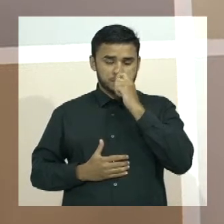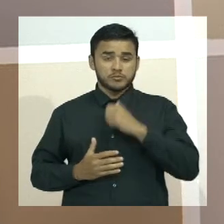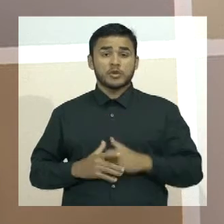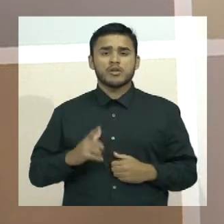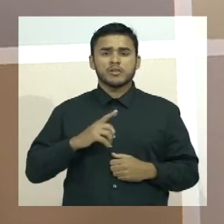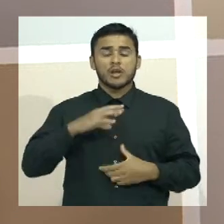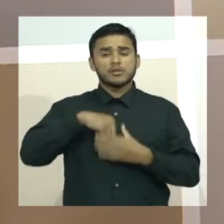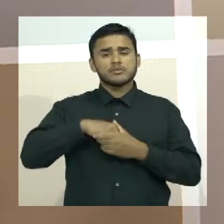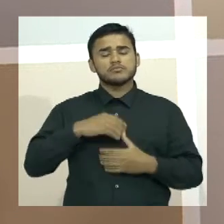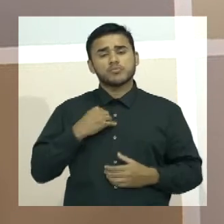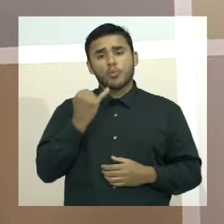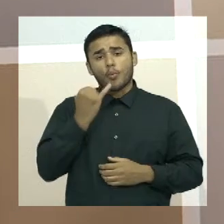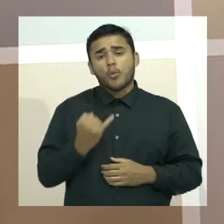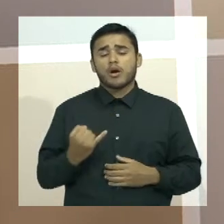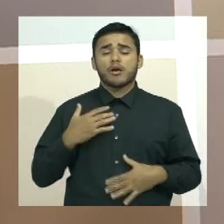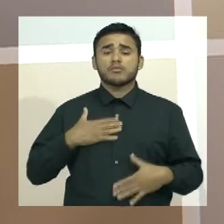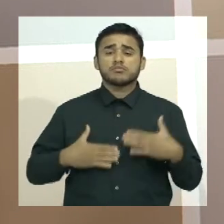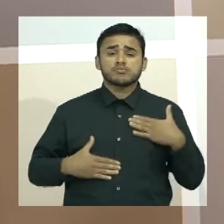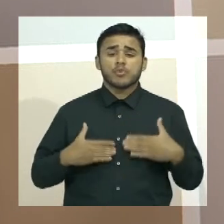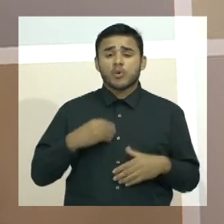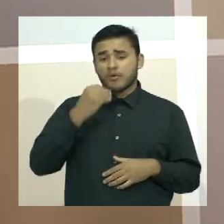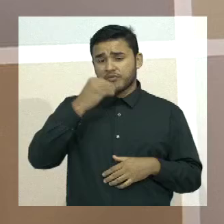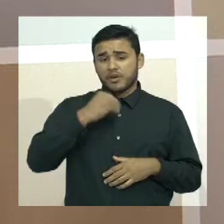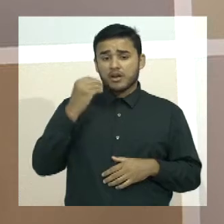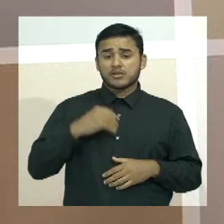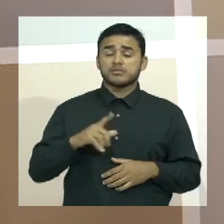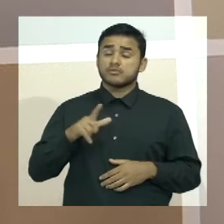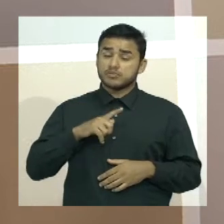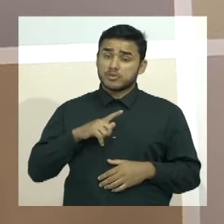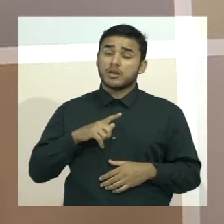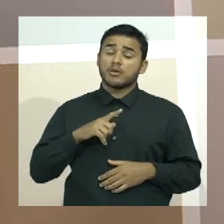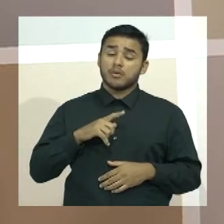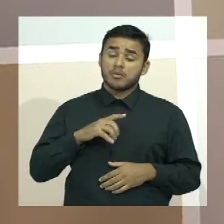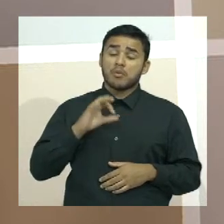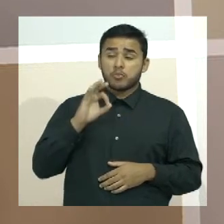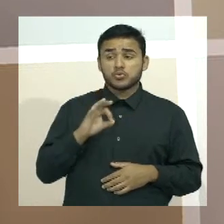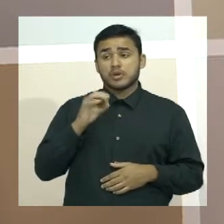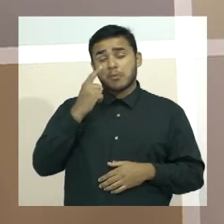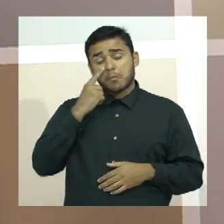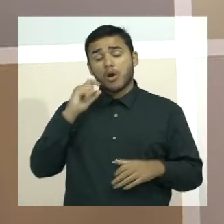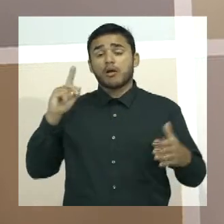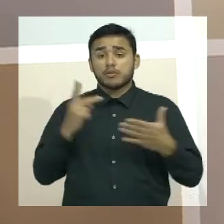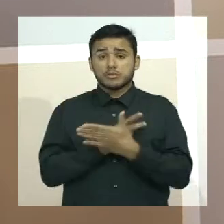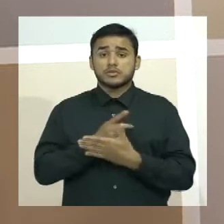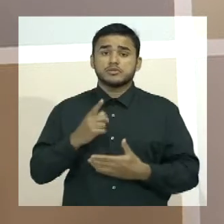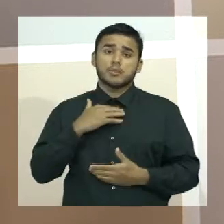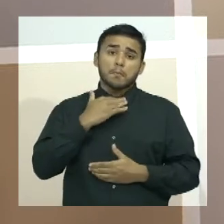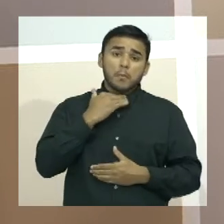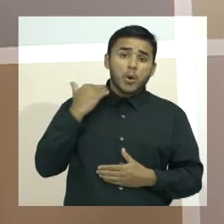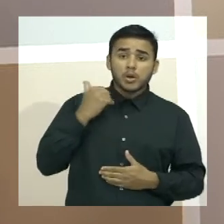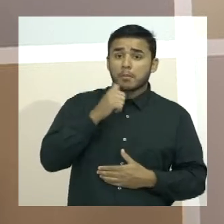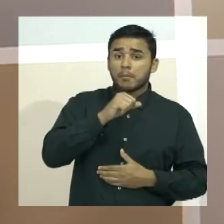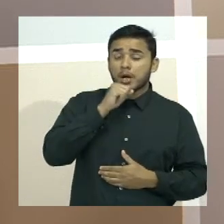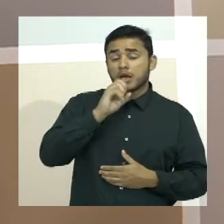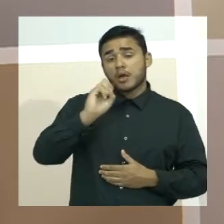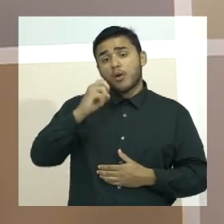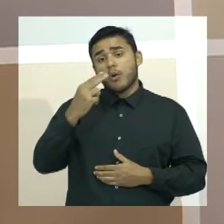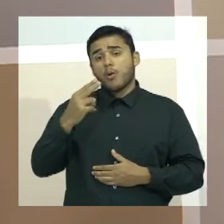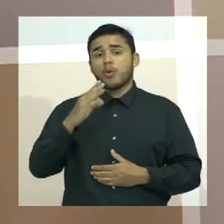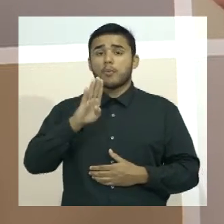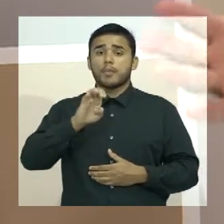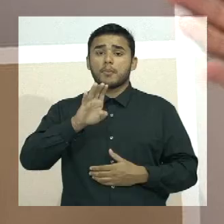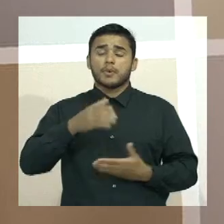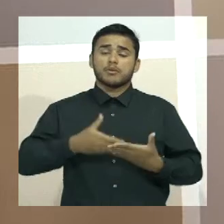adequado. Aumenta a chance de mortalidade materna e infantil. Então, realmente, é quando a educação em saúde